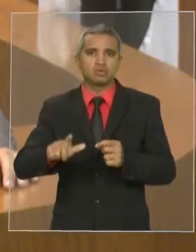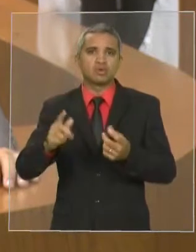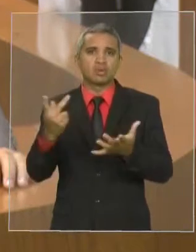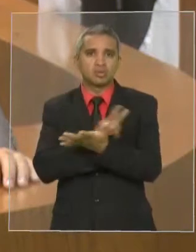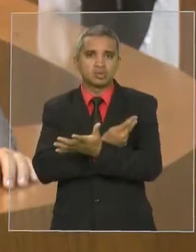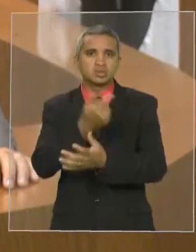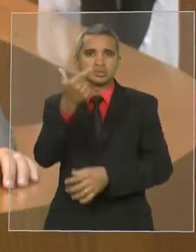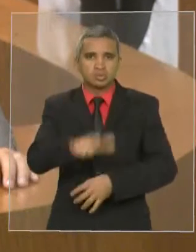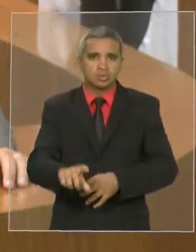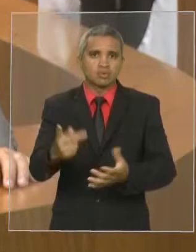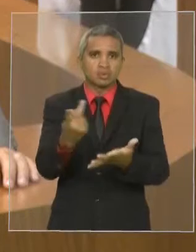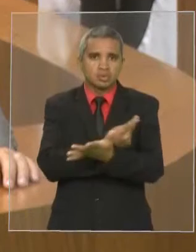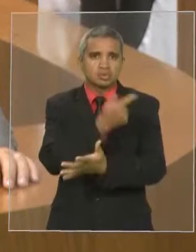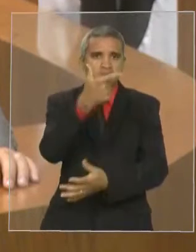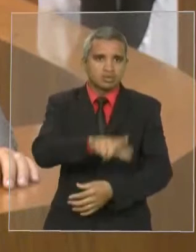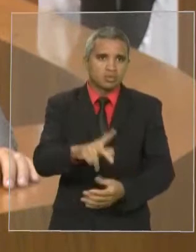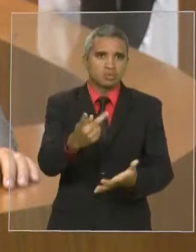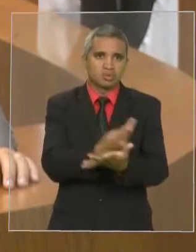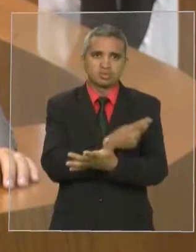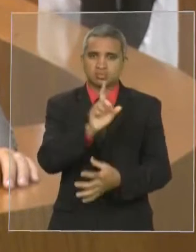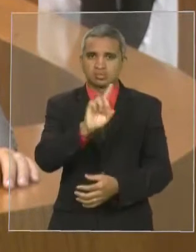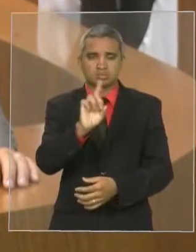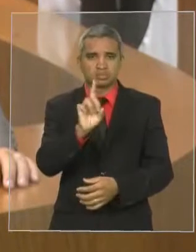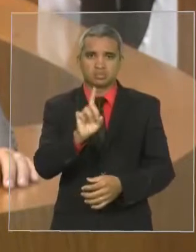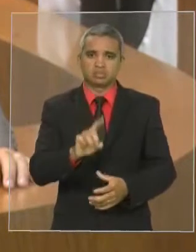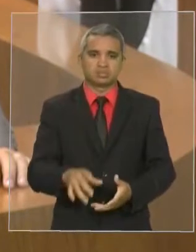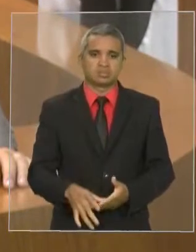pessoas, ao se sentirem